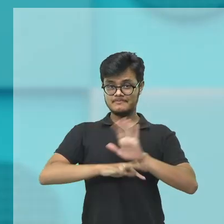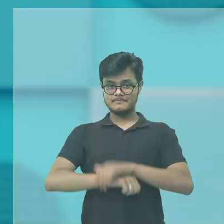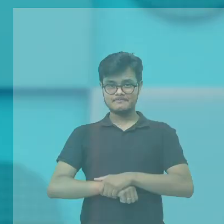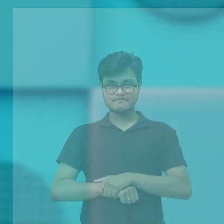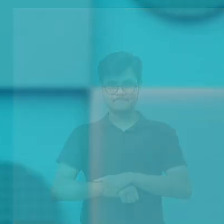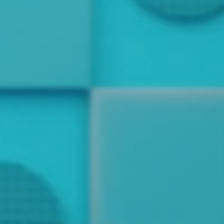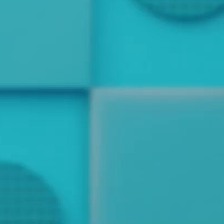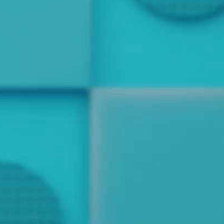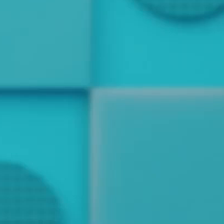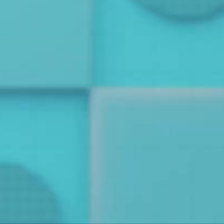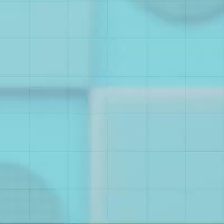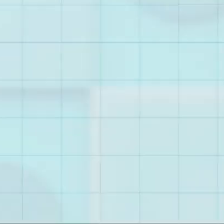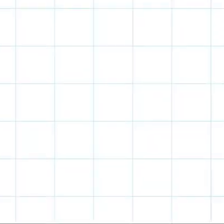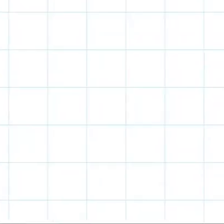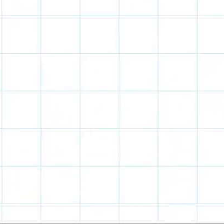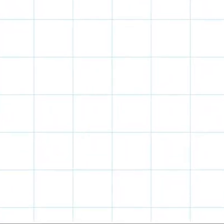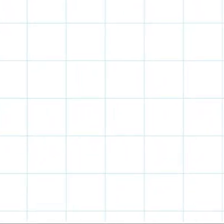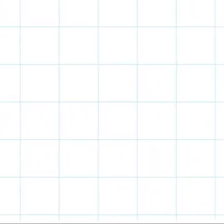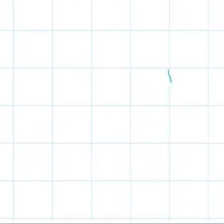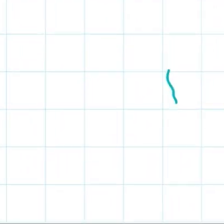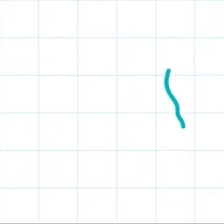lá?